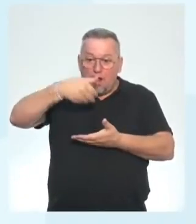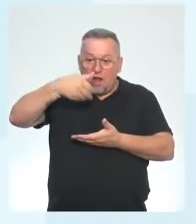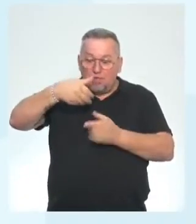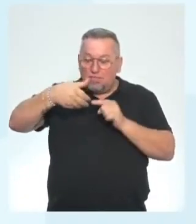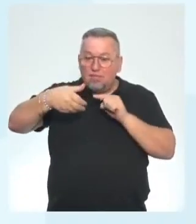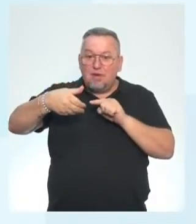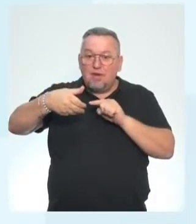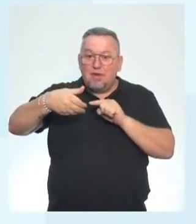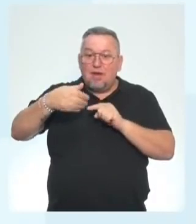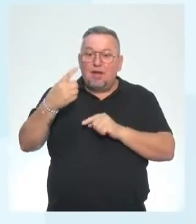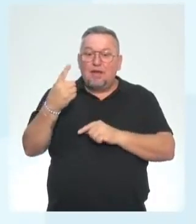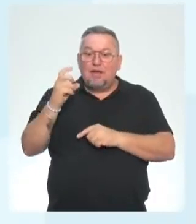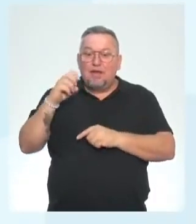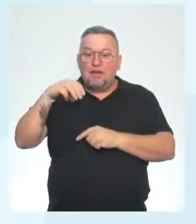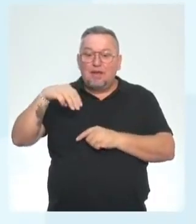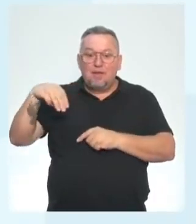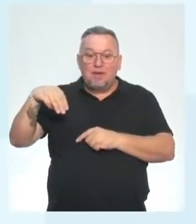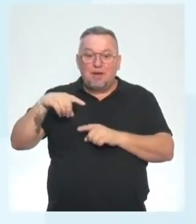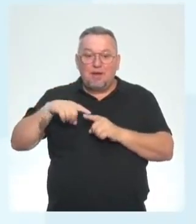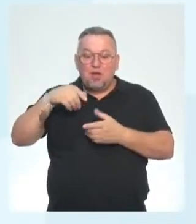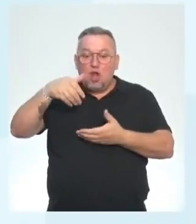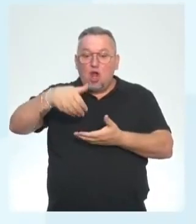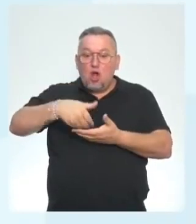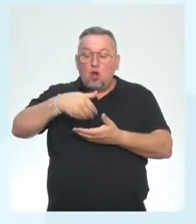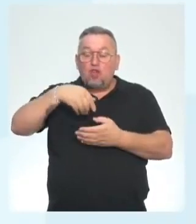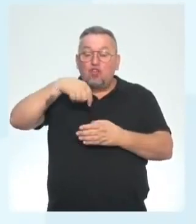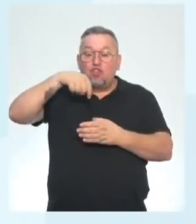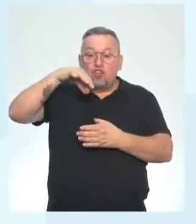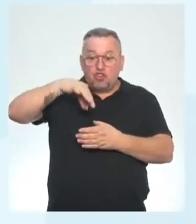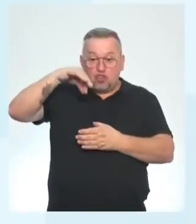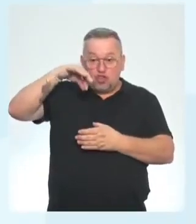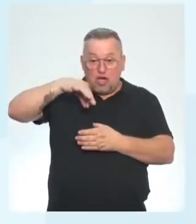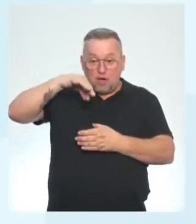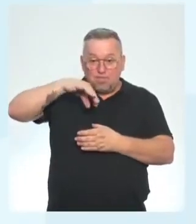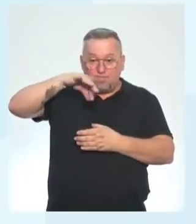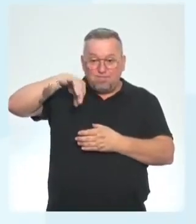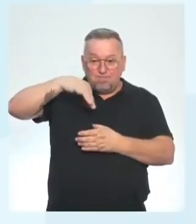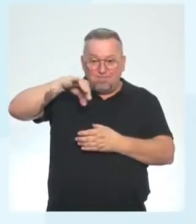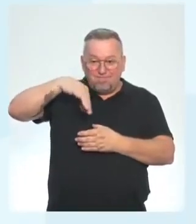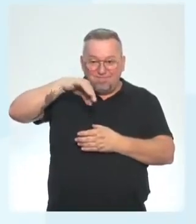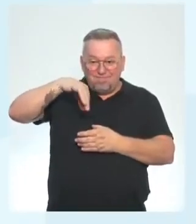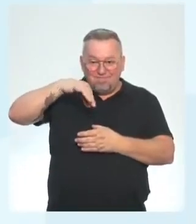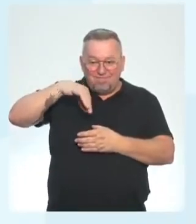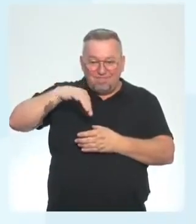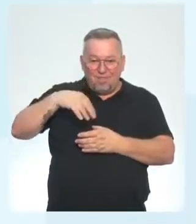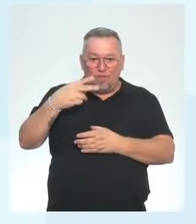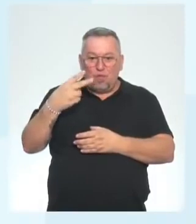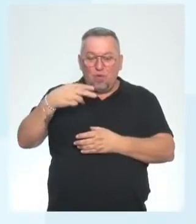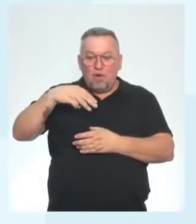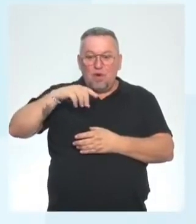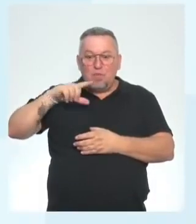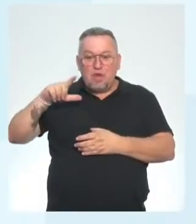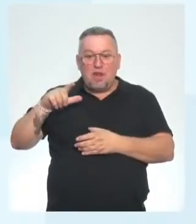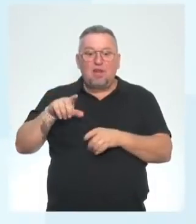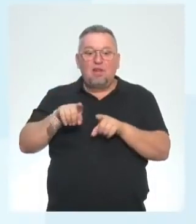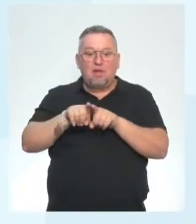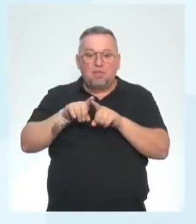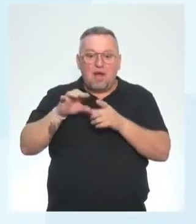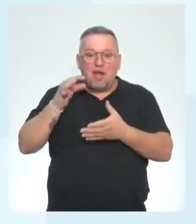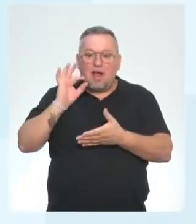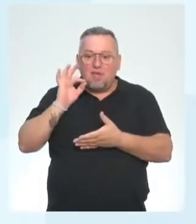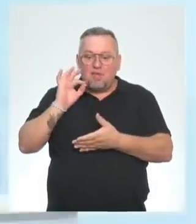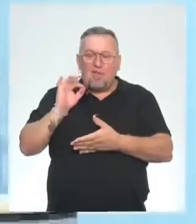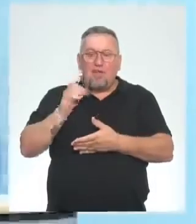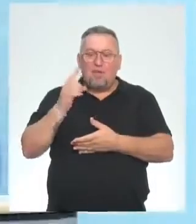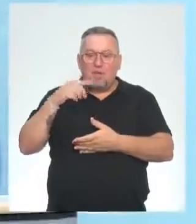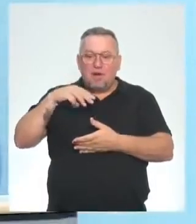15 ml, e uma colher de chá, 5 ml, e uma colher de café, 2 ml, Tony. Olha que legal, essas